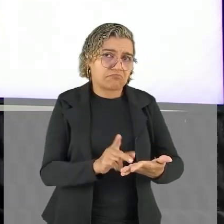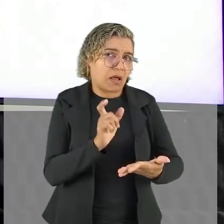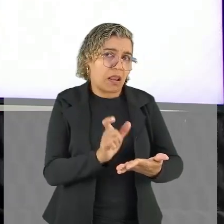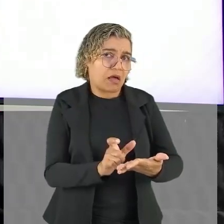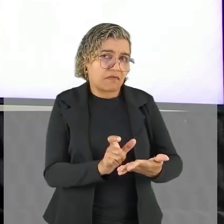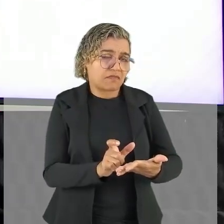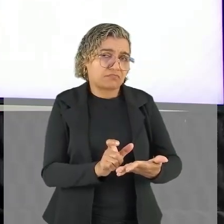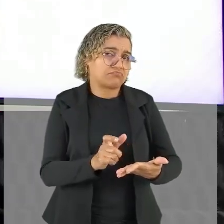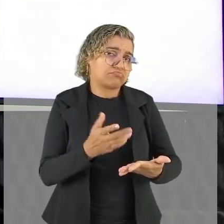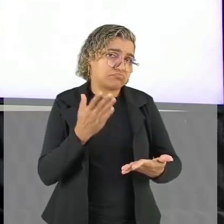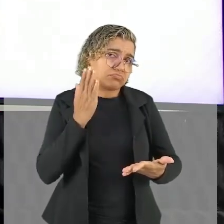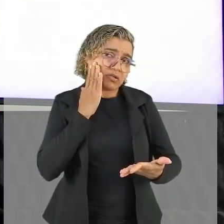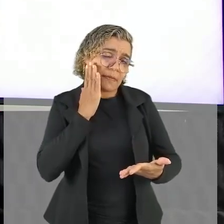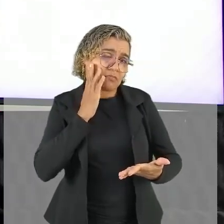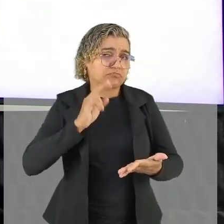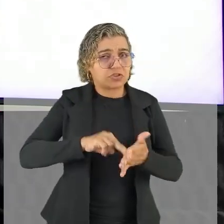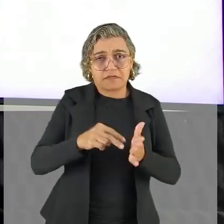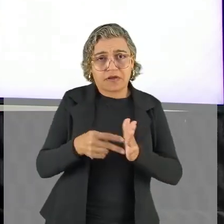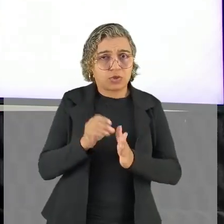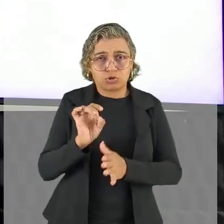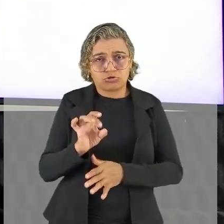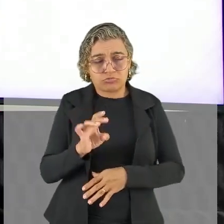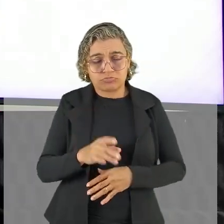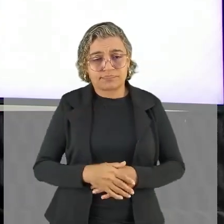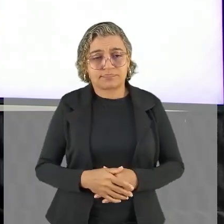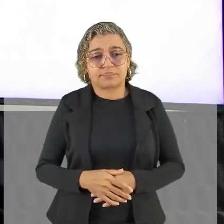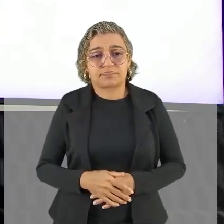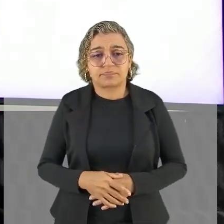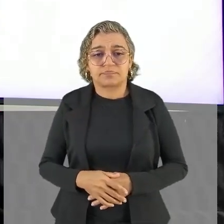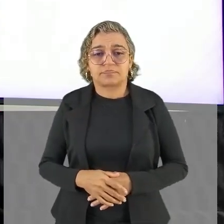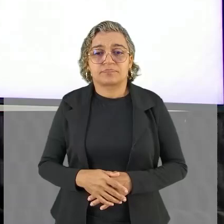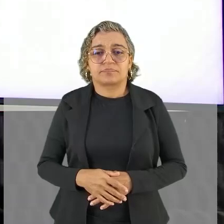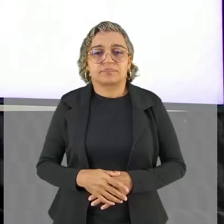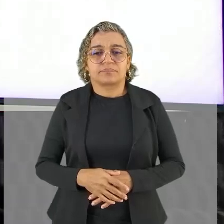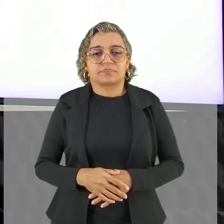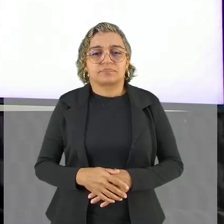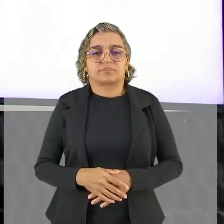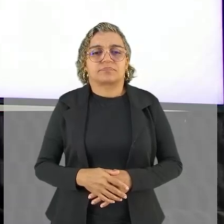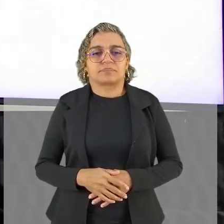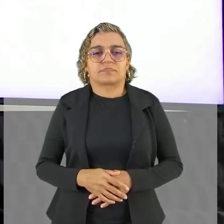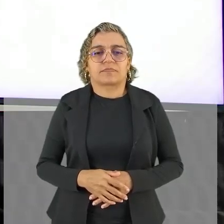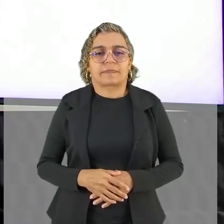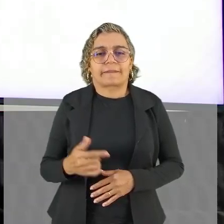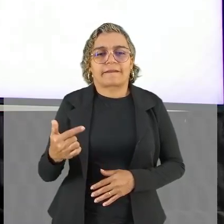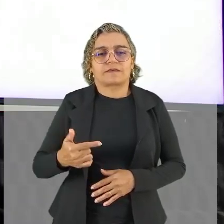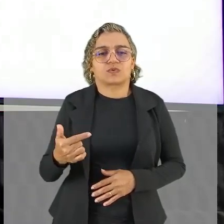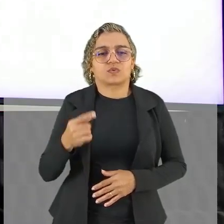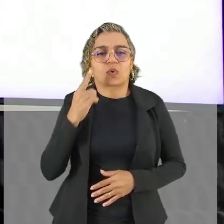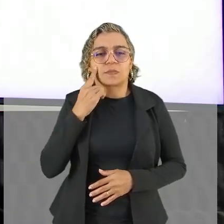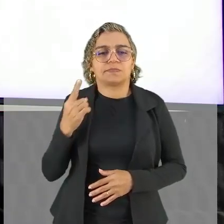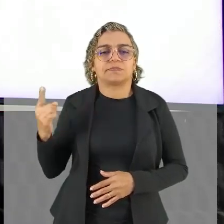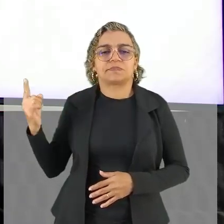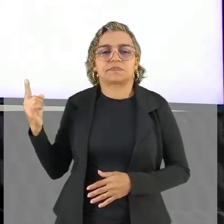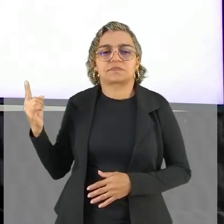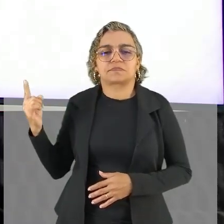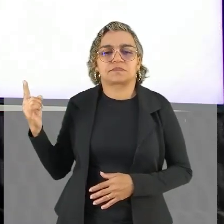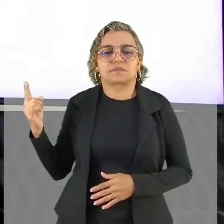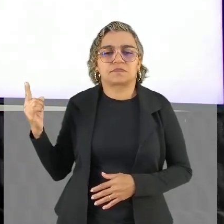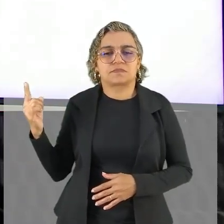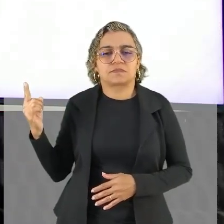e pronto. Aí vem a segunda parte aqui. Não forces o poema